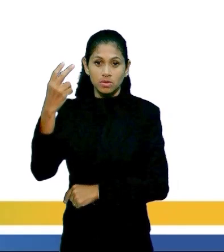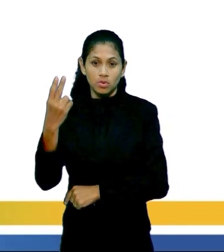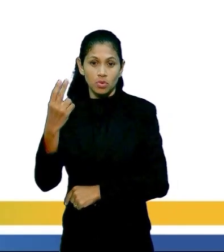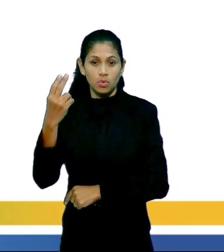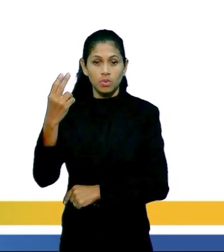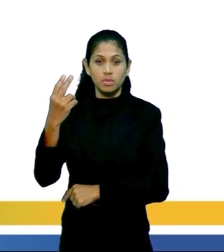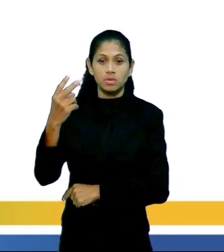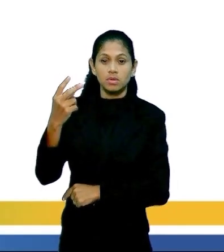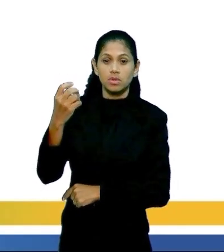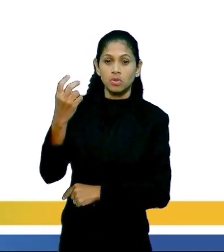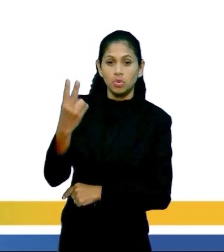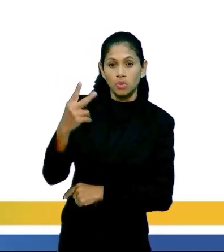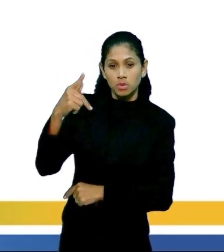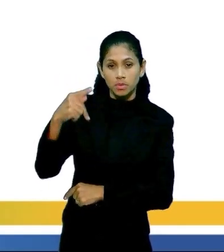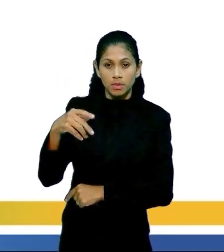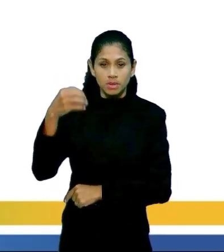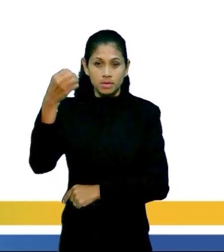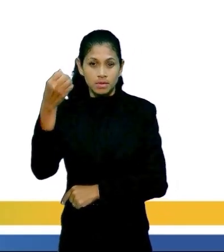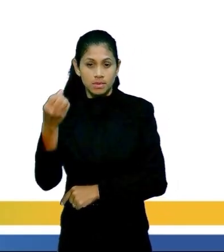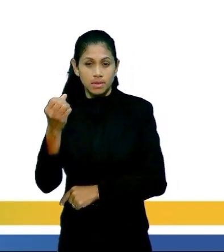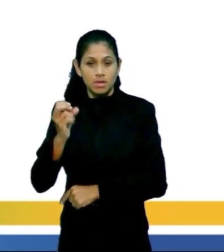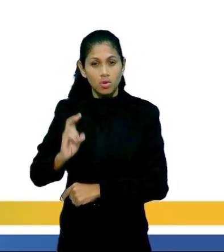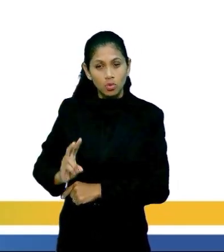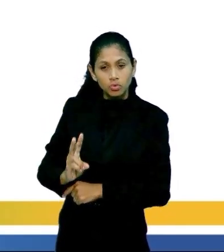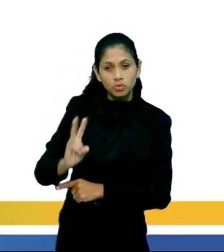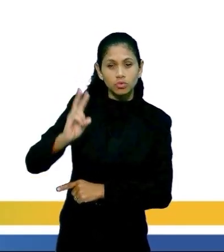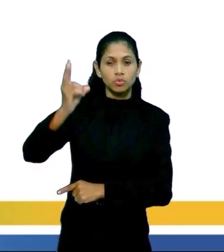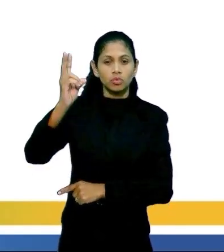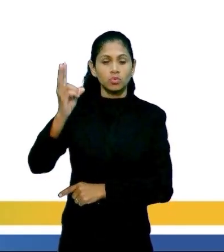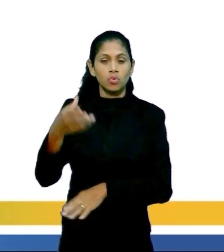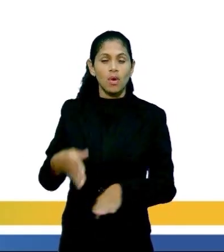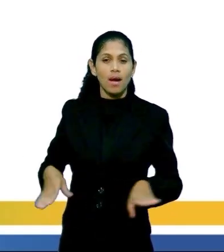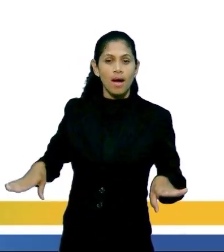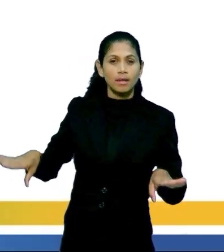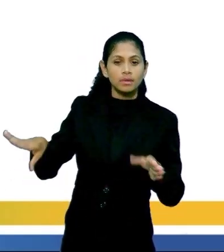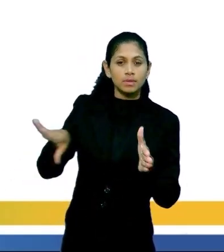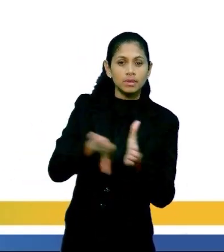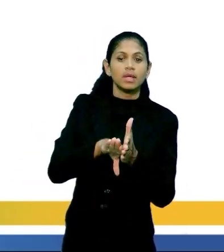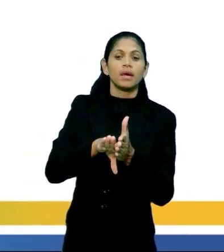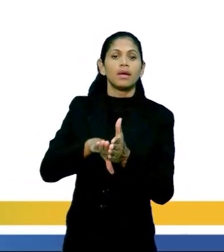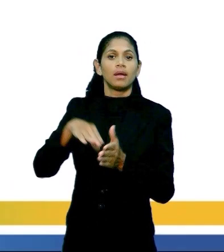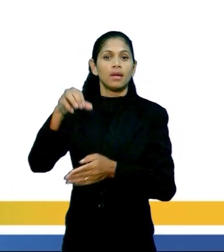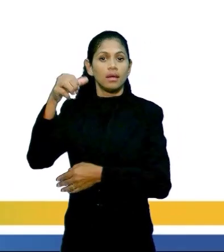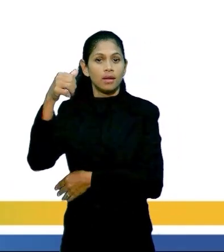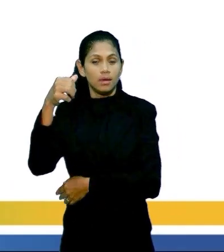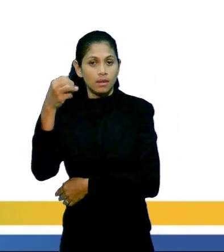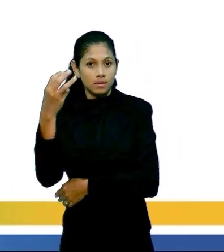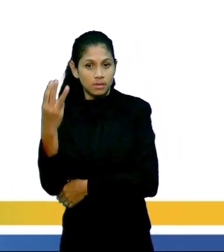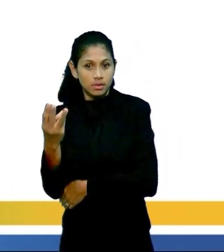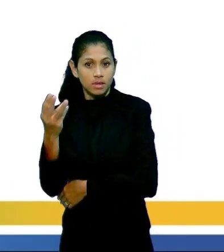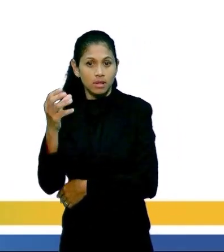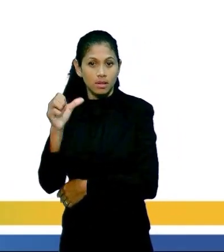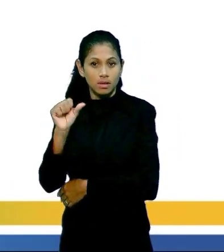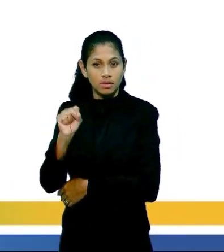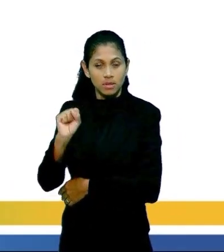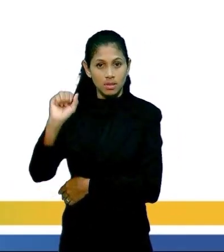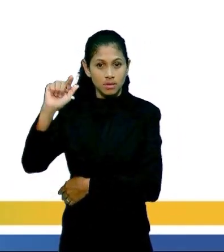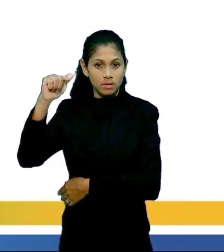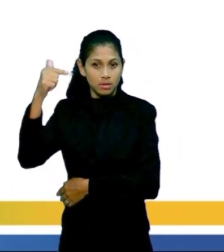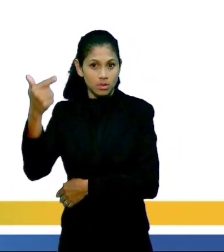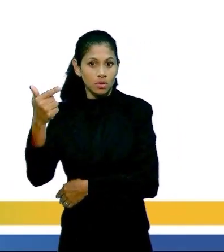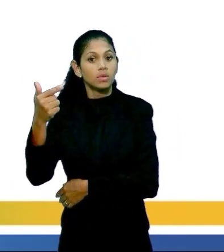2P6, depois 3S2, 3P5. Somando todos os expoentes, a gente chega na quantidade